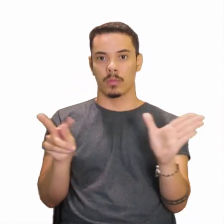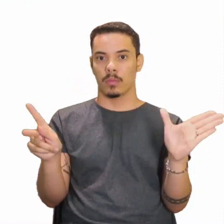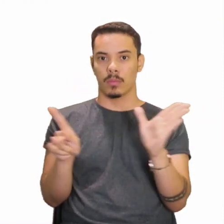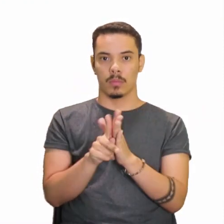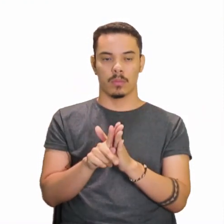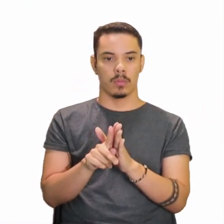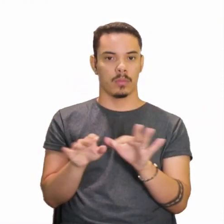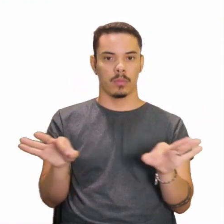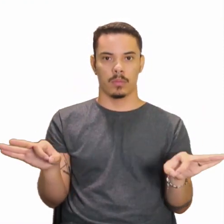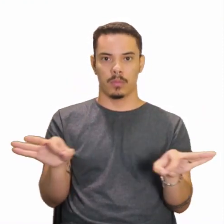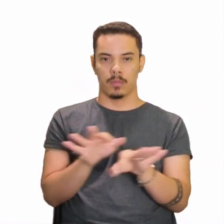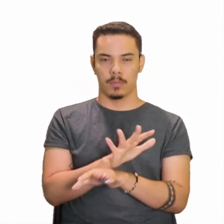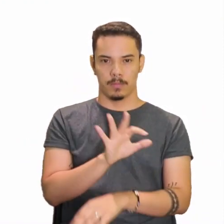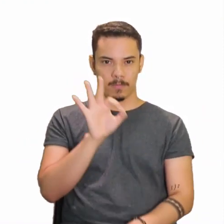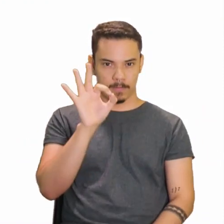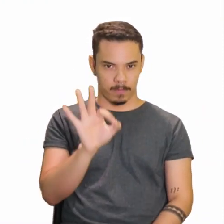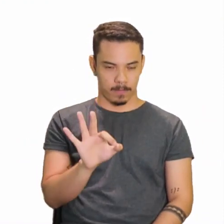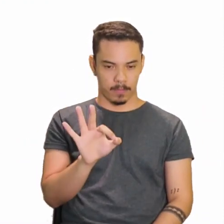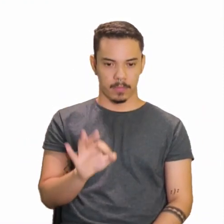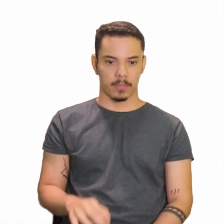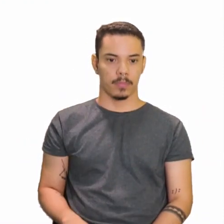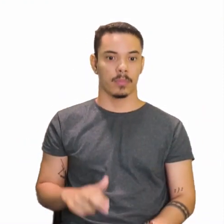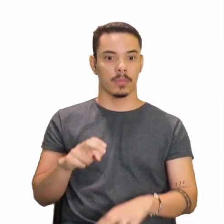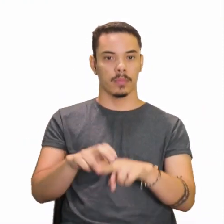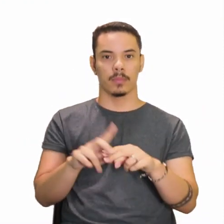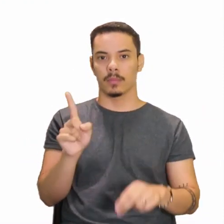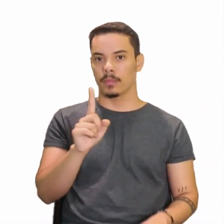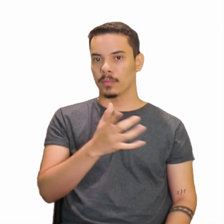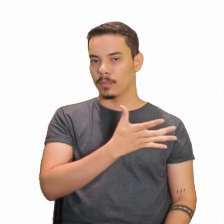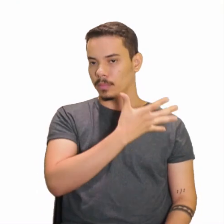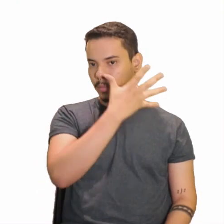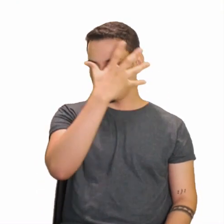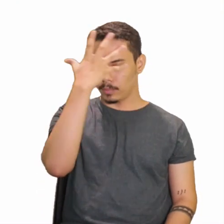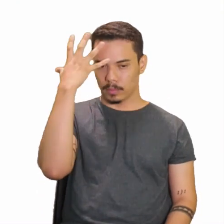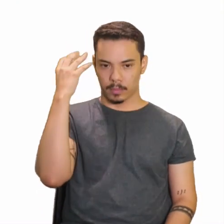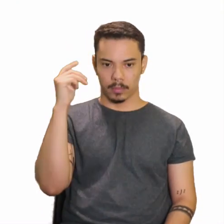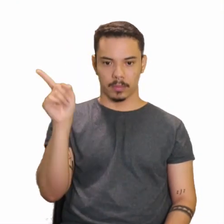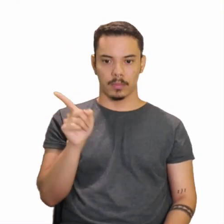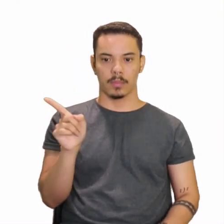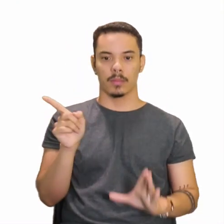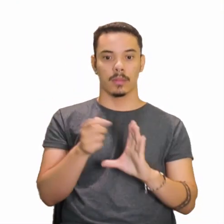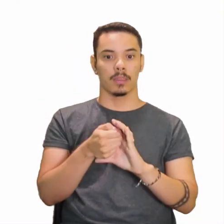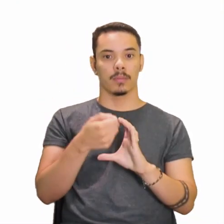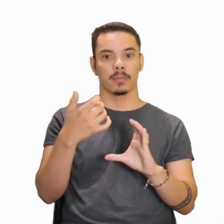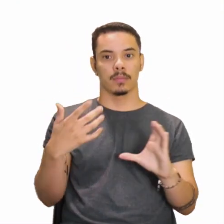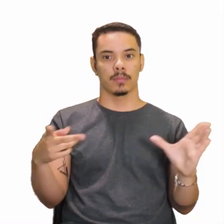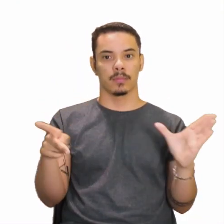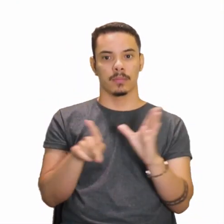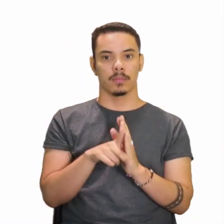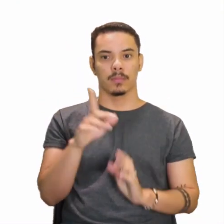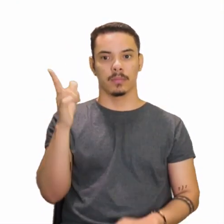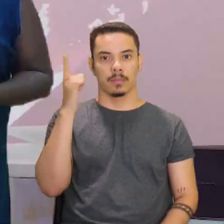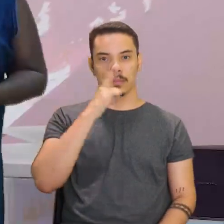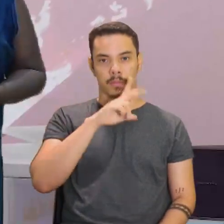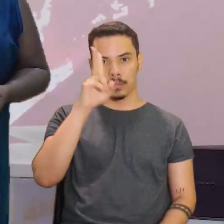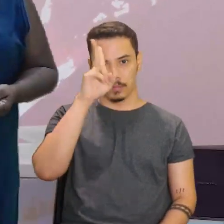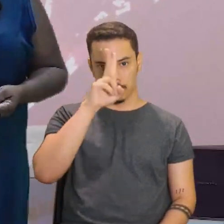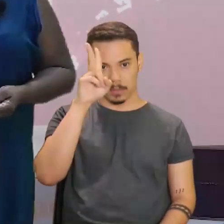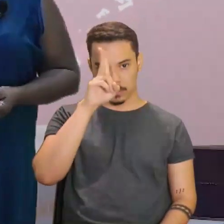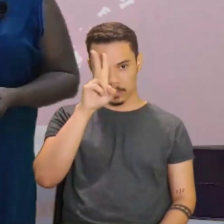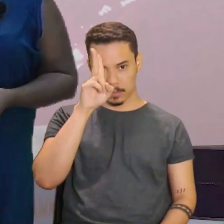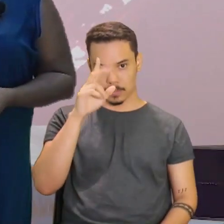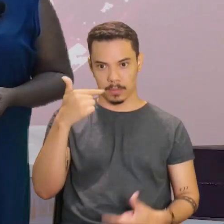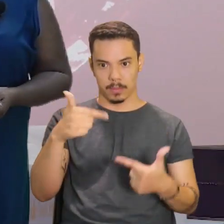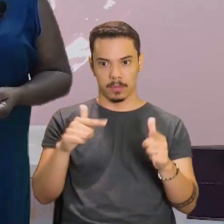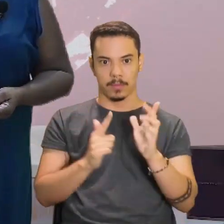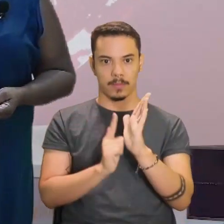né? Beleza? Então, não esqueçam aí dessas características para construir a sua história em quadrinhos lá no Trabalhando